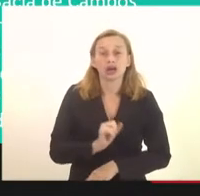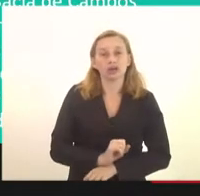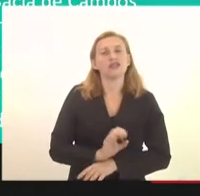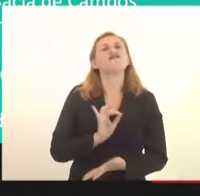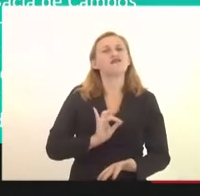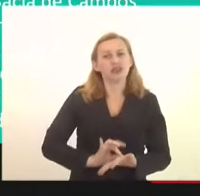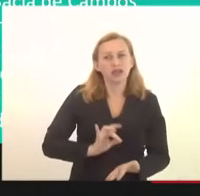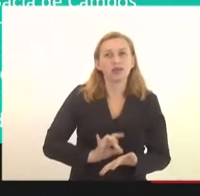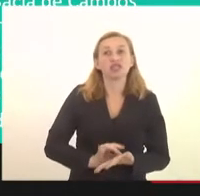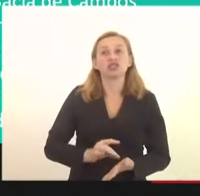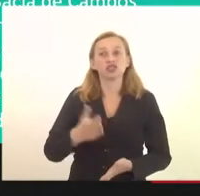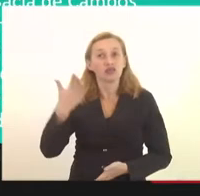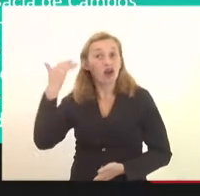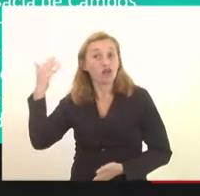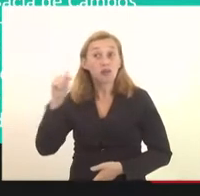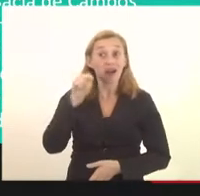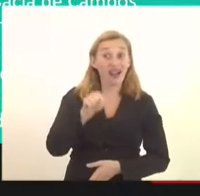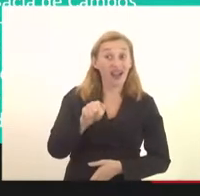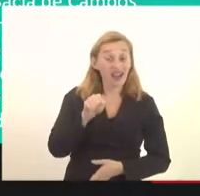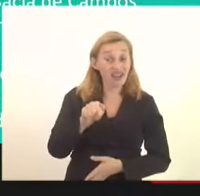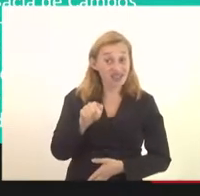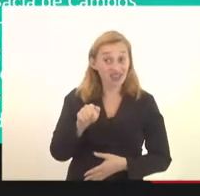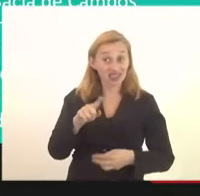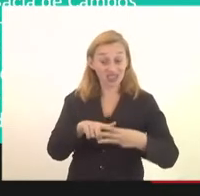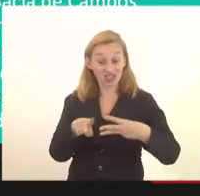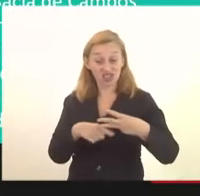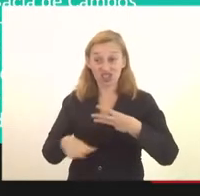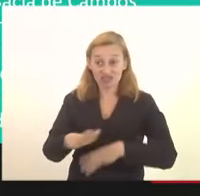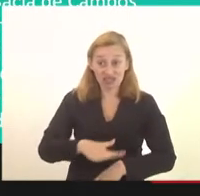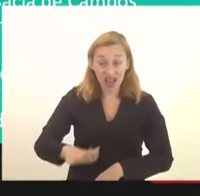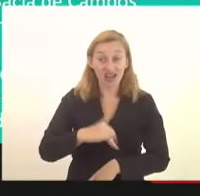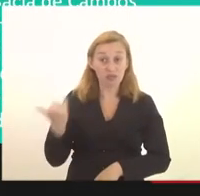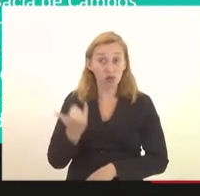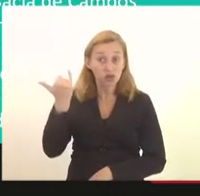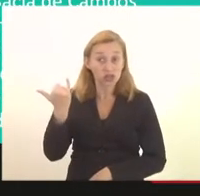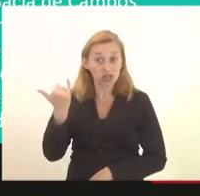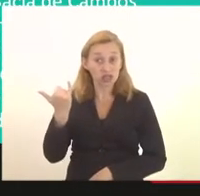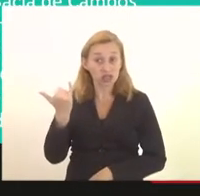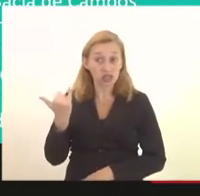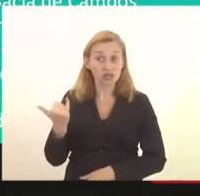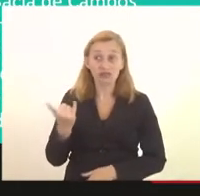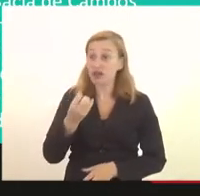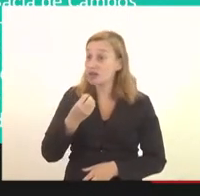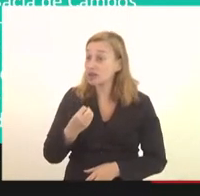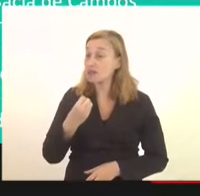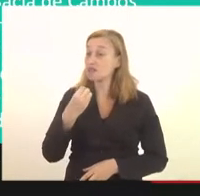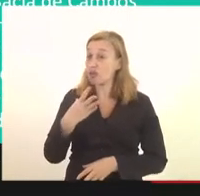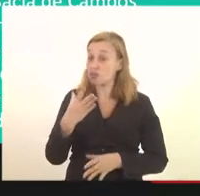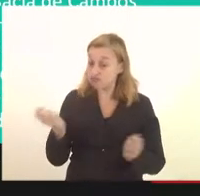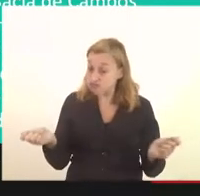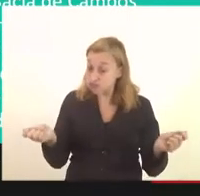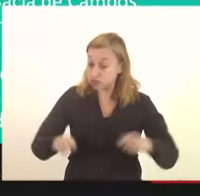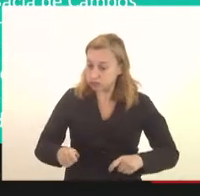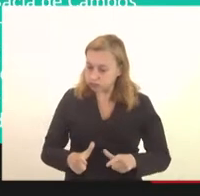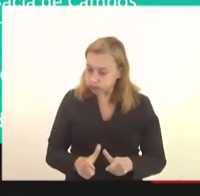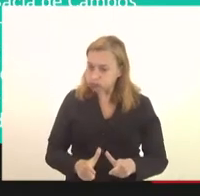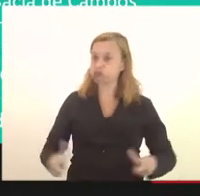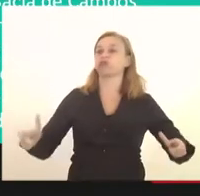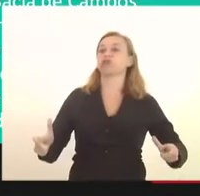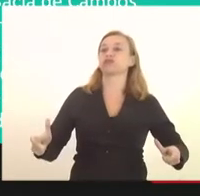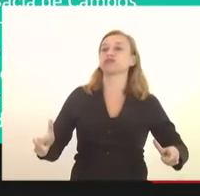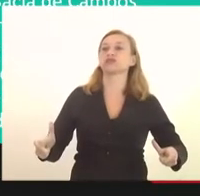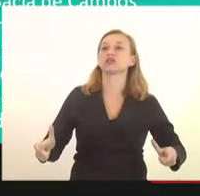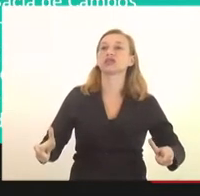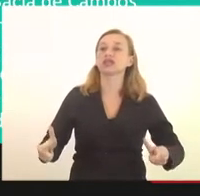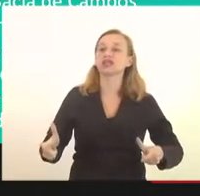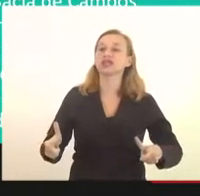um sucesso aqui, se o modelo exploratório que nós estamos chegando se confirmar, isso aqui vai abrir o potencial, vai aumentar a atratividade